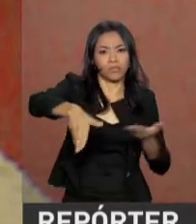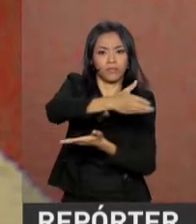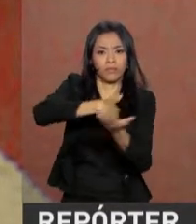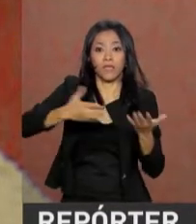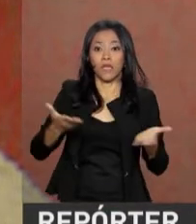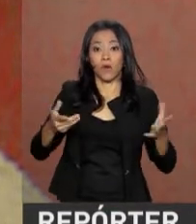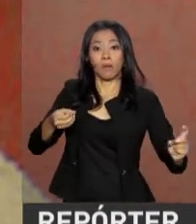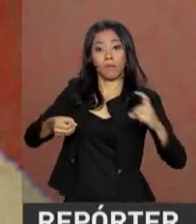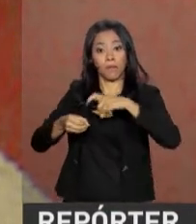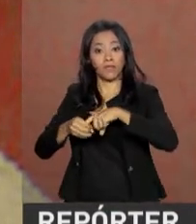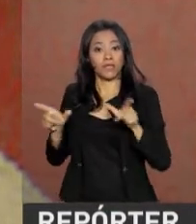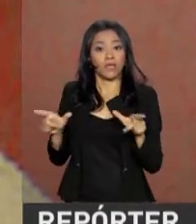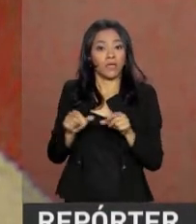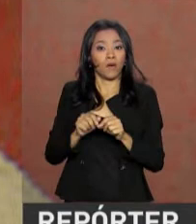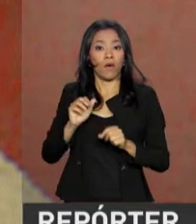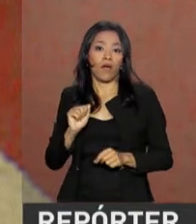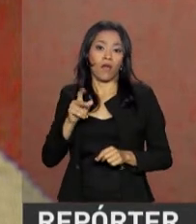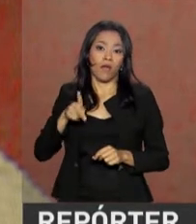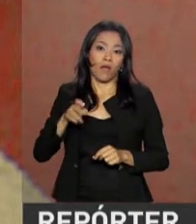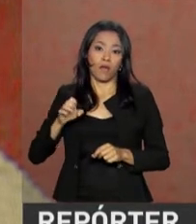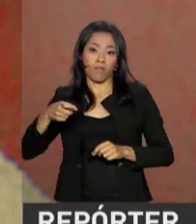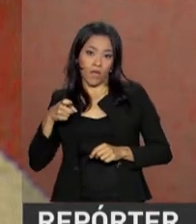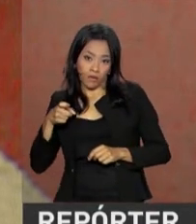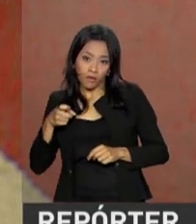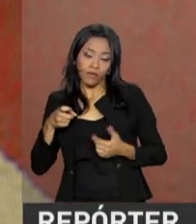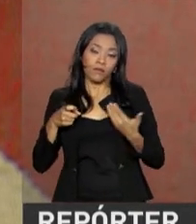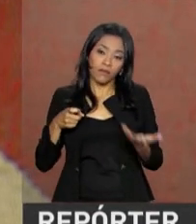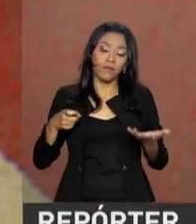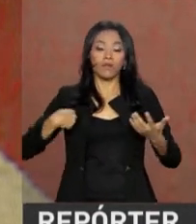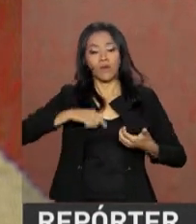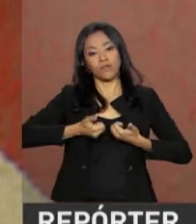Apex, que está à disposição de todos os senhores.